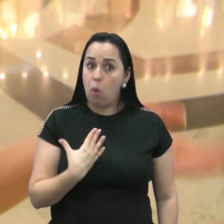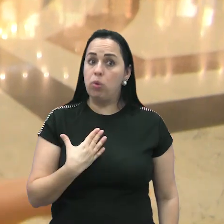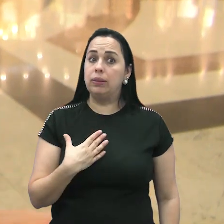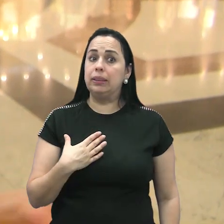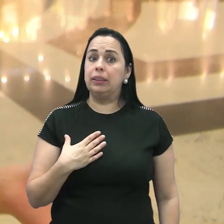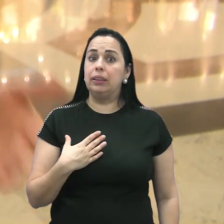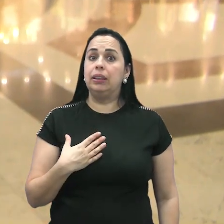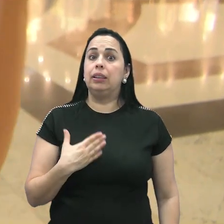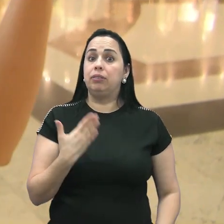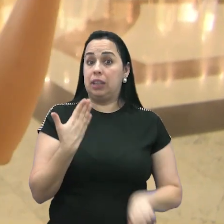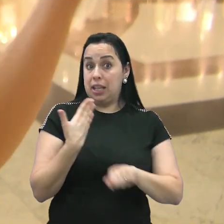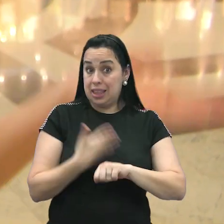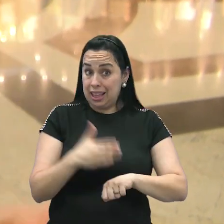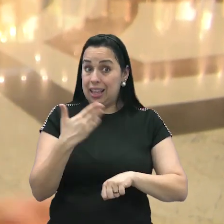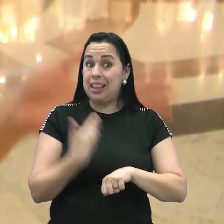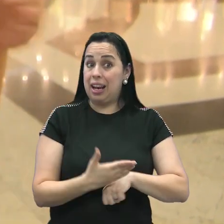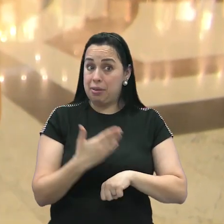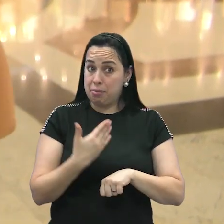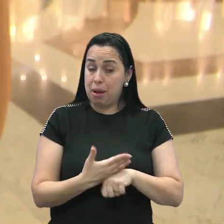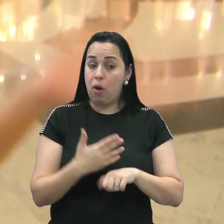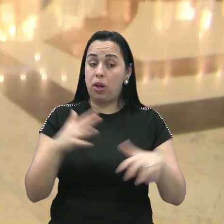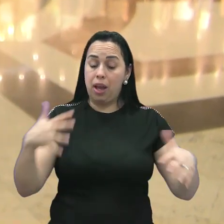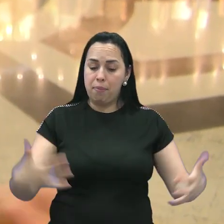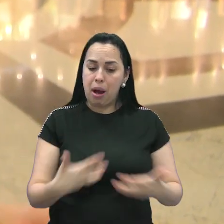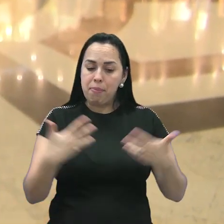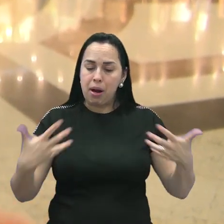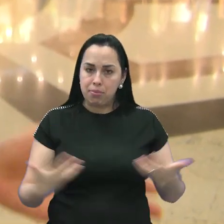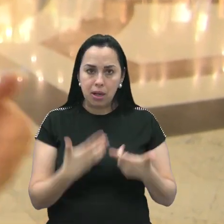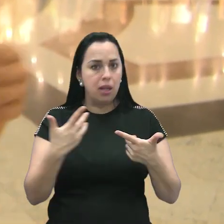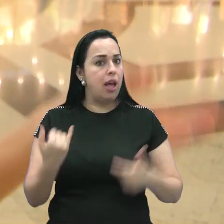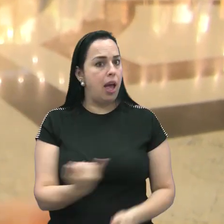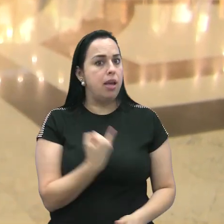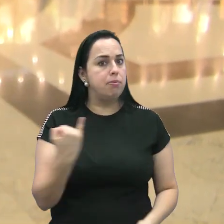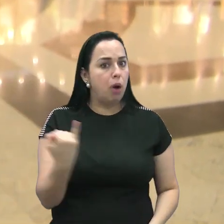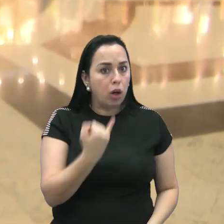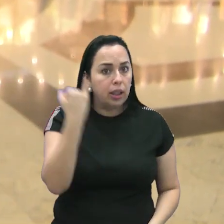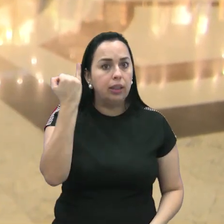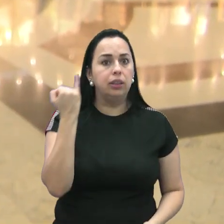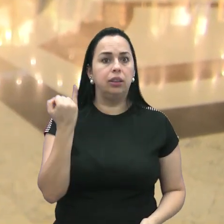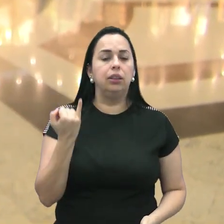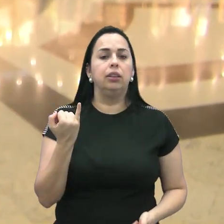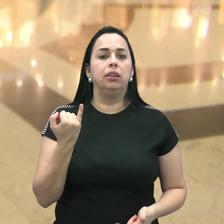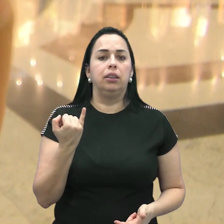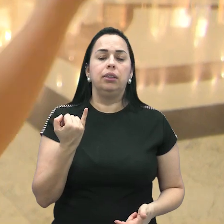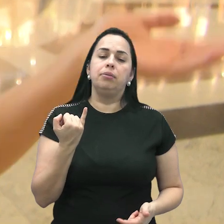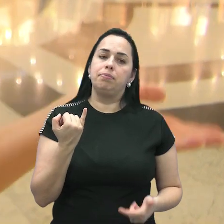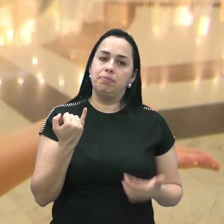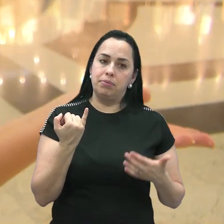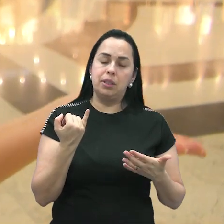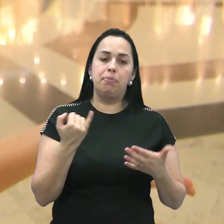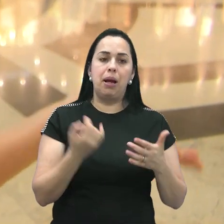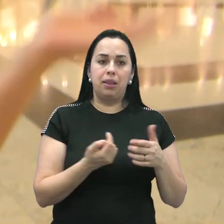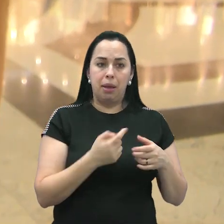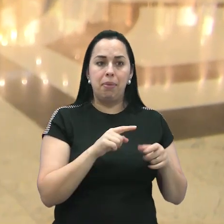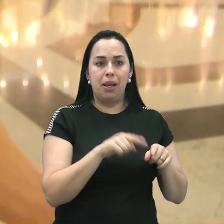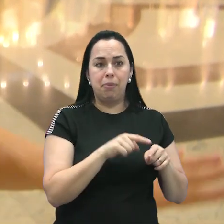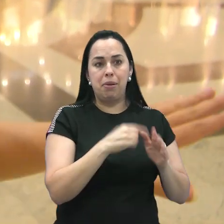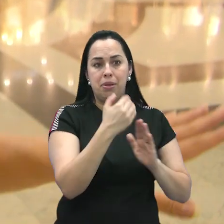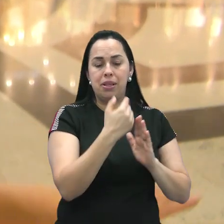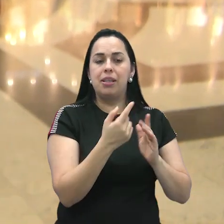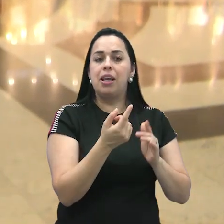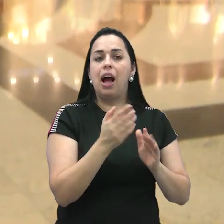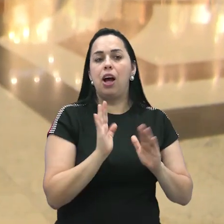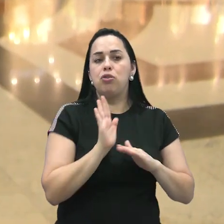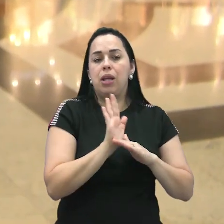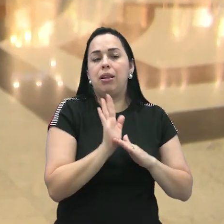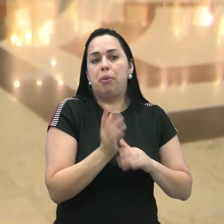nas empresas treinamento, a motivação, né? Isso é muito importante, tanto na parte de benefícios quanto na